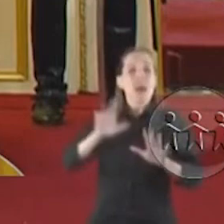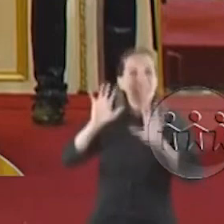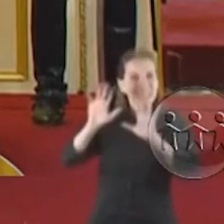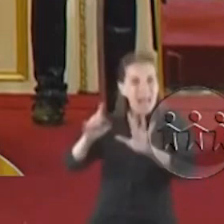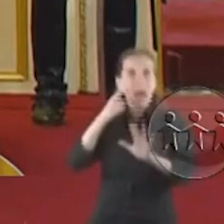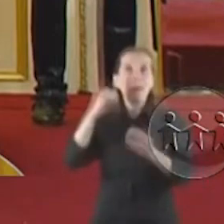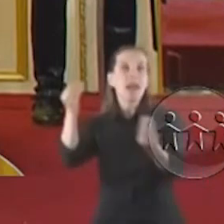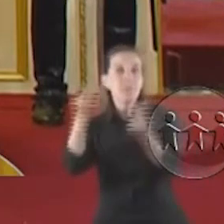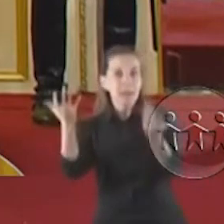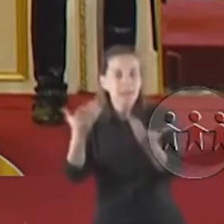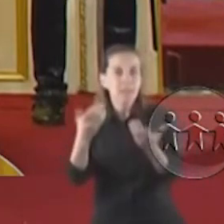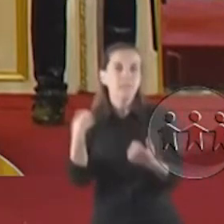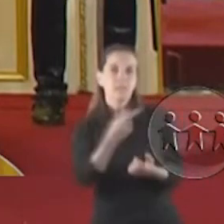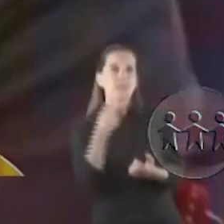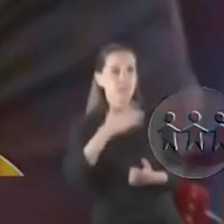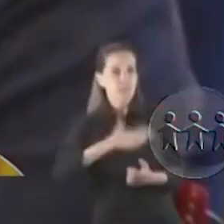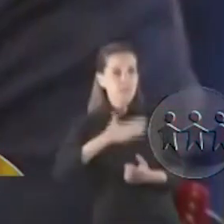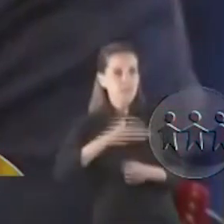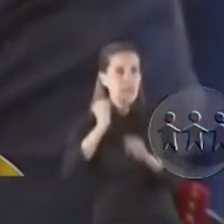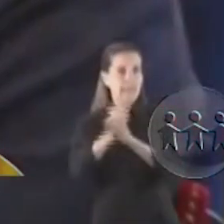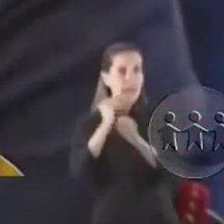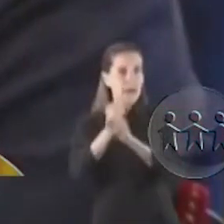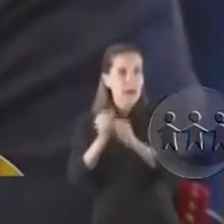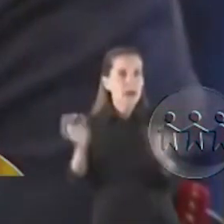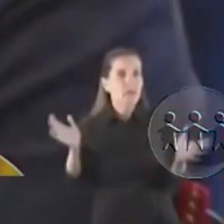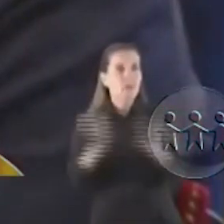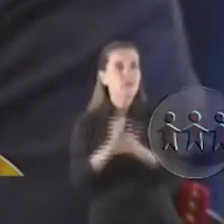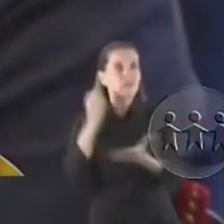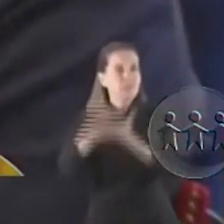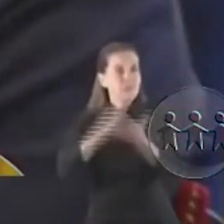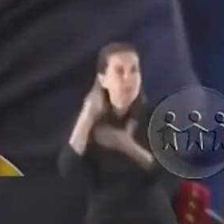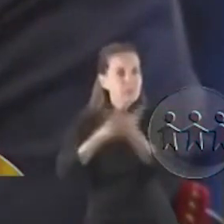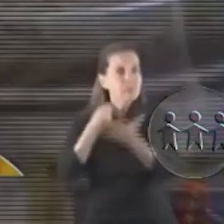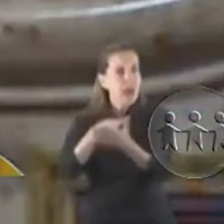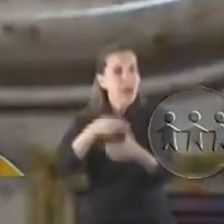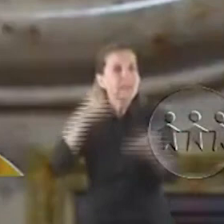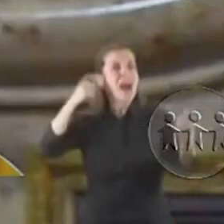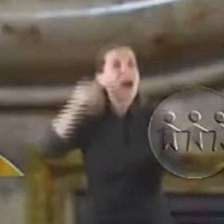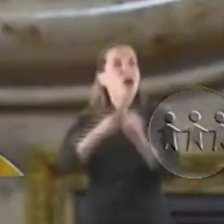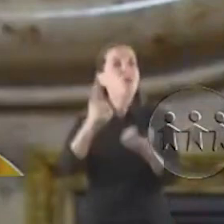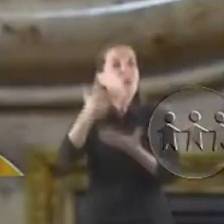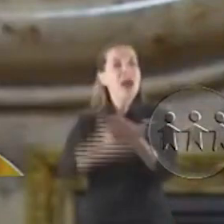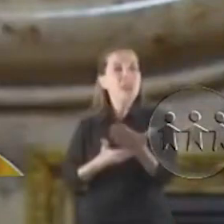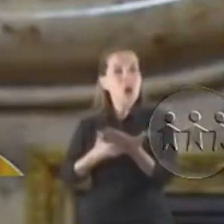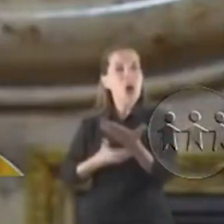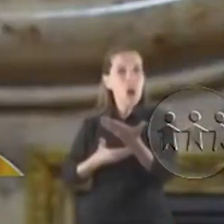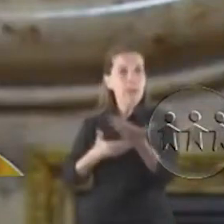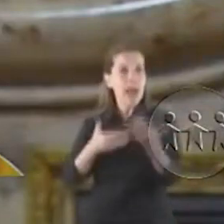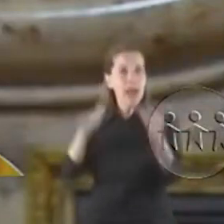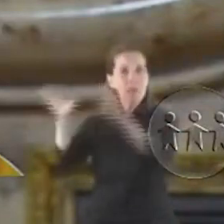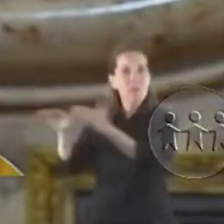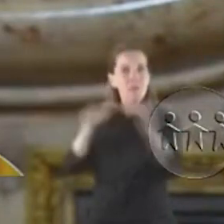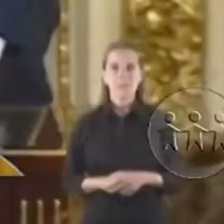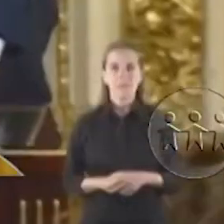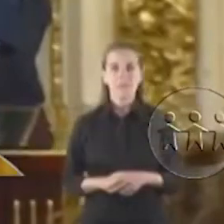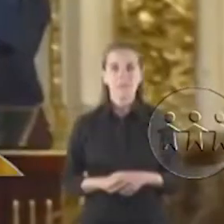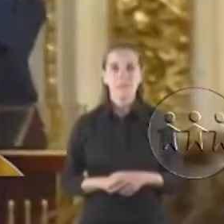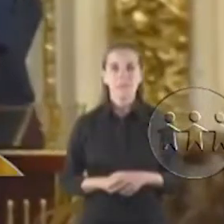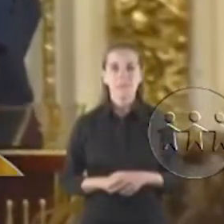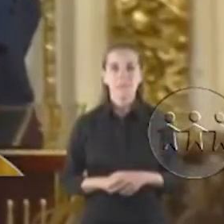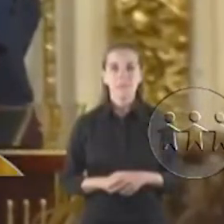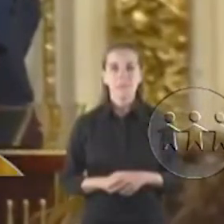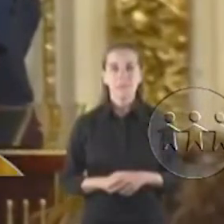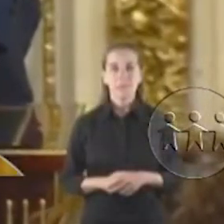o mais rapidamente possível para isso incentivamos nossa equipe a trabalhar mais rápido para que realmente avançamos nesse tema